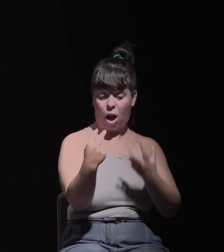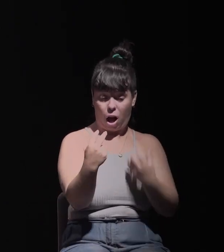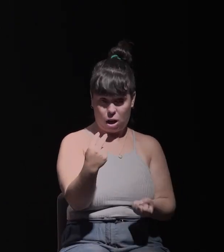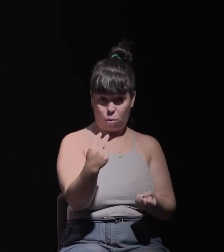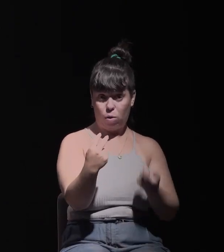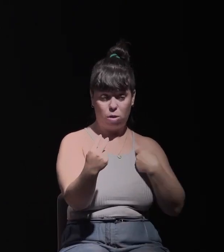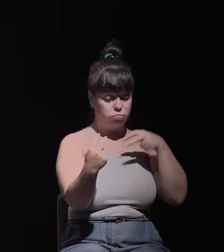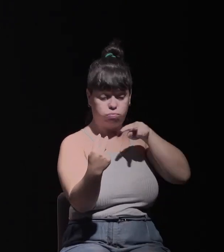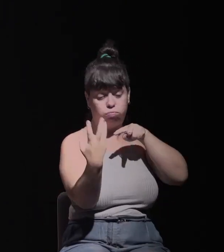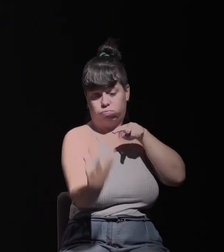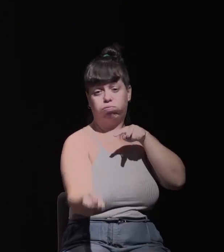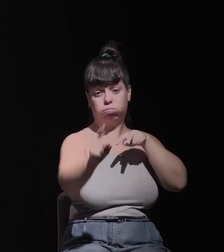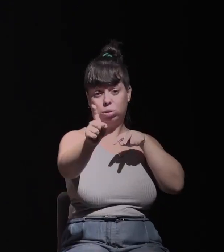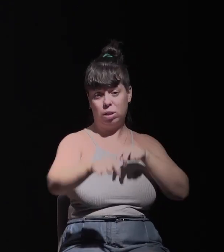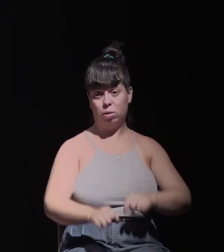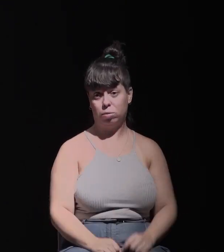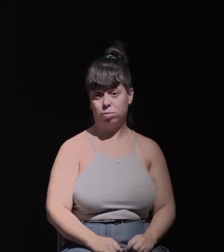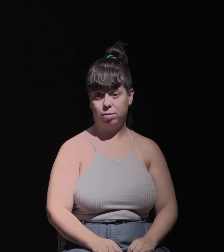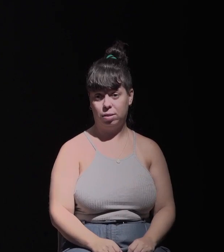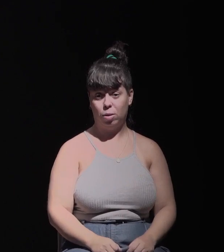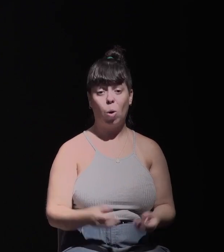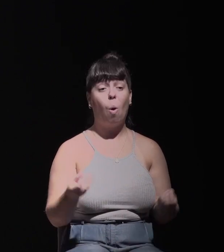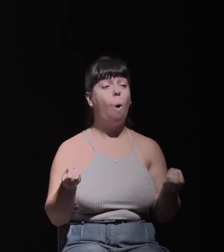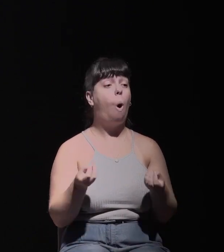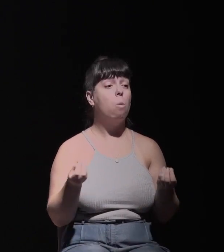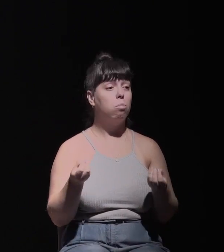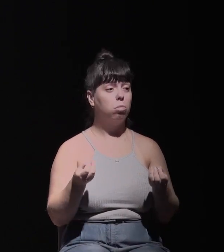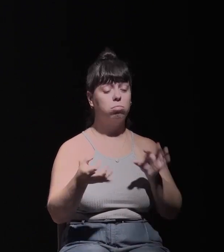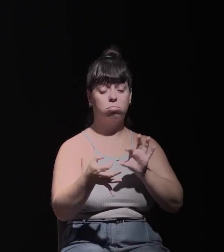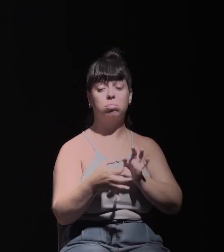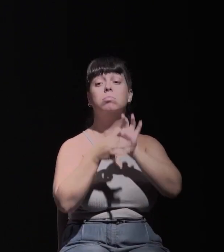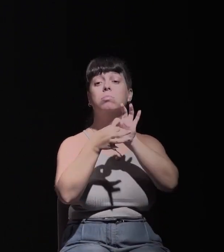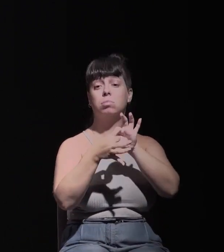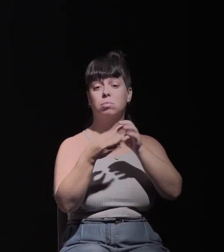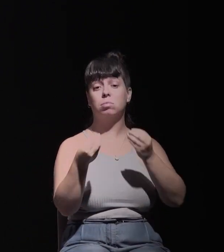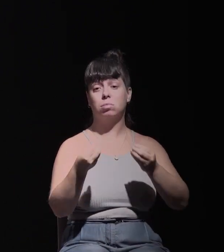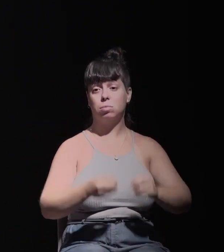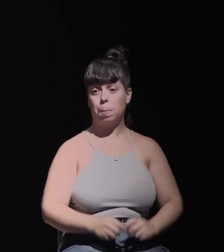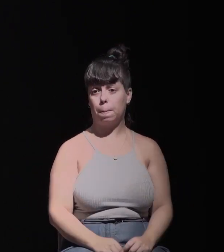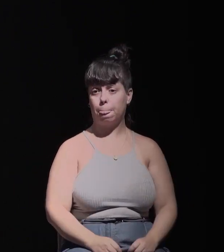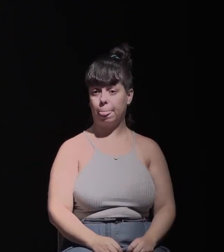vocês. Como que a gente vai fazer, então, para promover essas alianças?